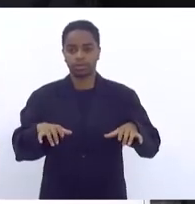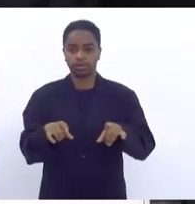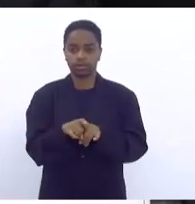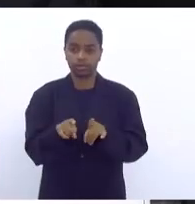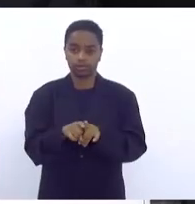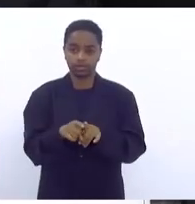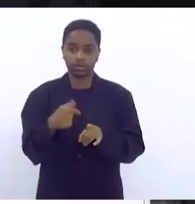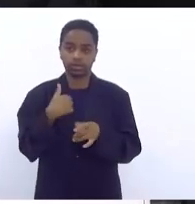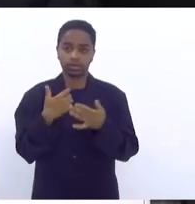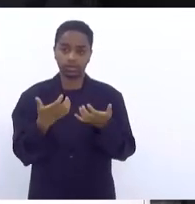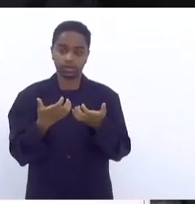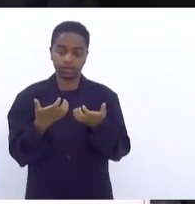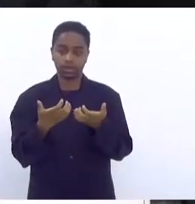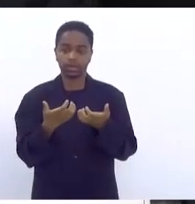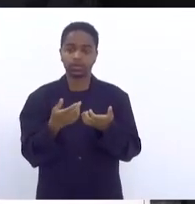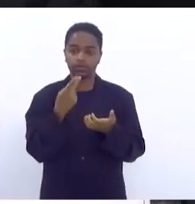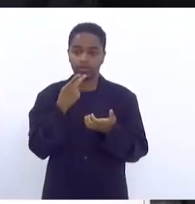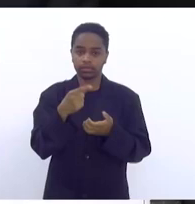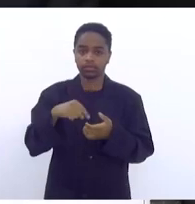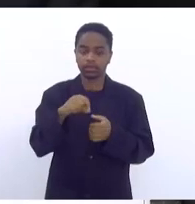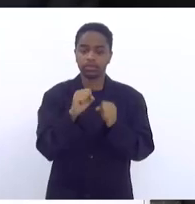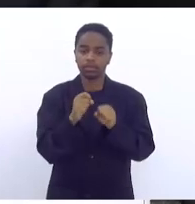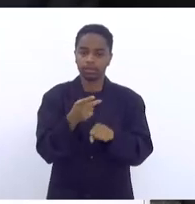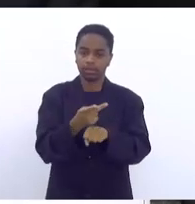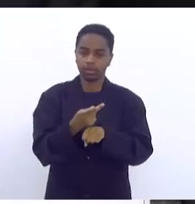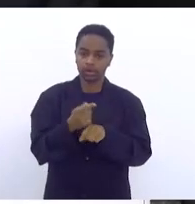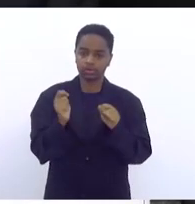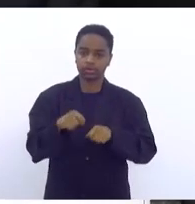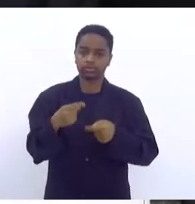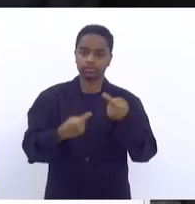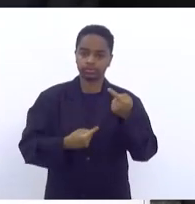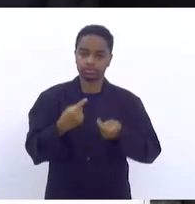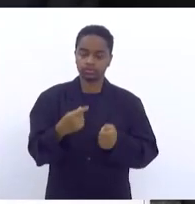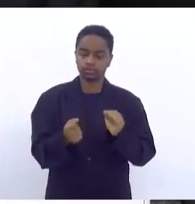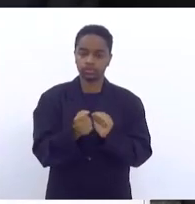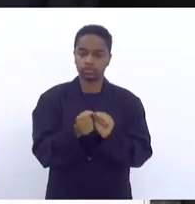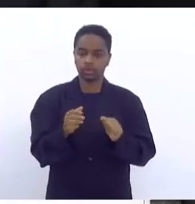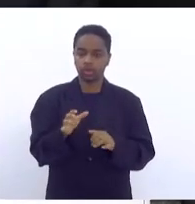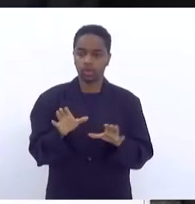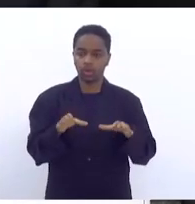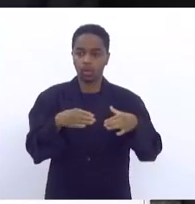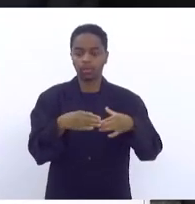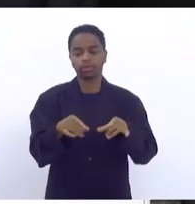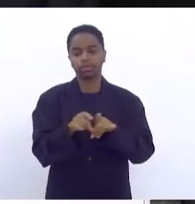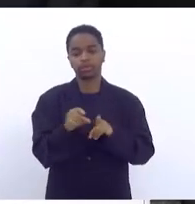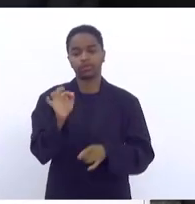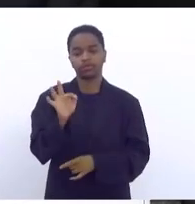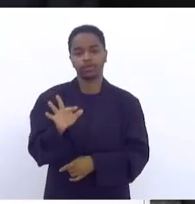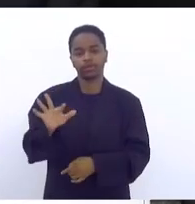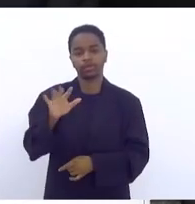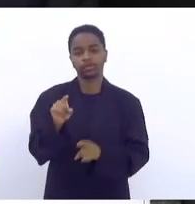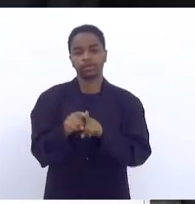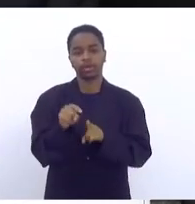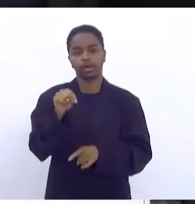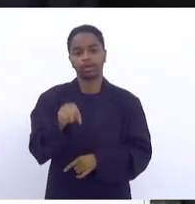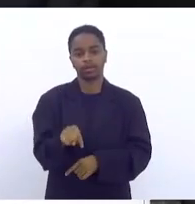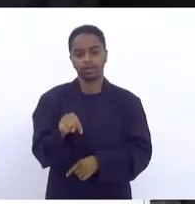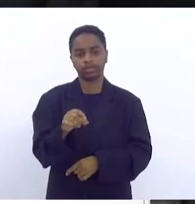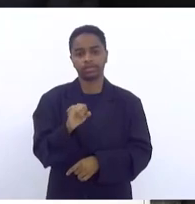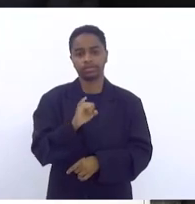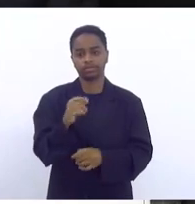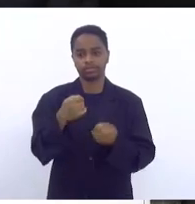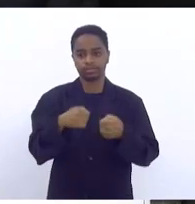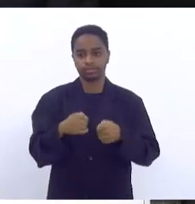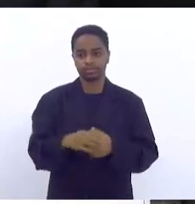colocar a empresa à disposição para qualquer debate para discutir junto as comunidades as federações e essa casa sempre que necessário